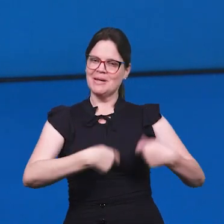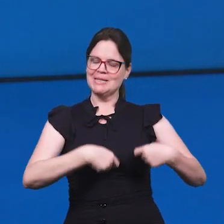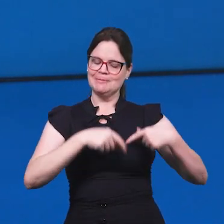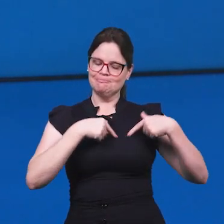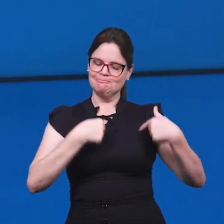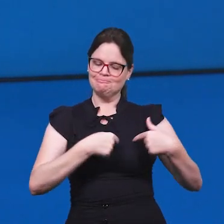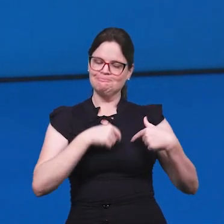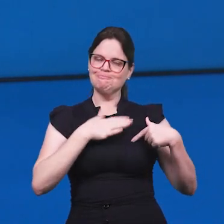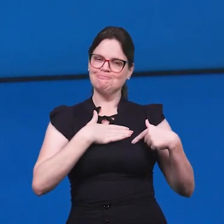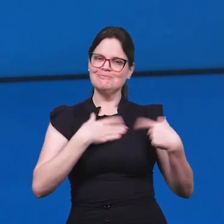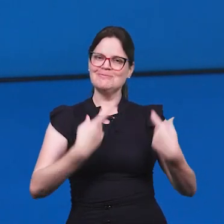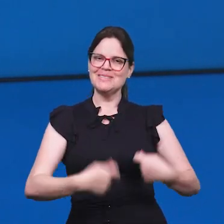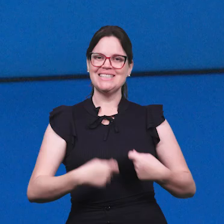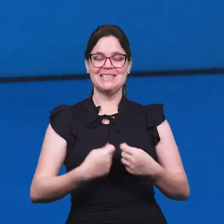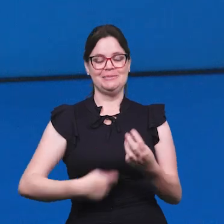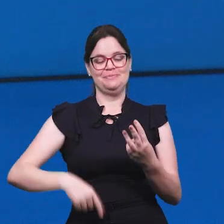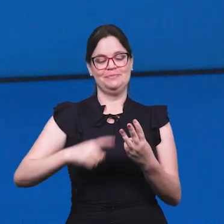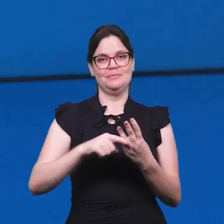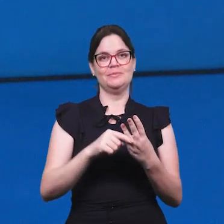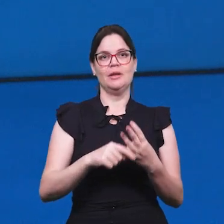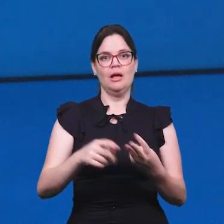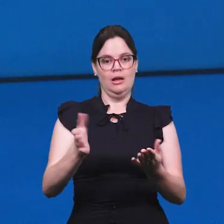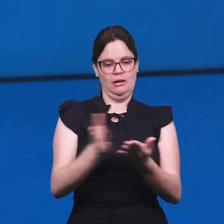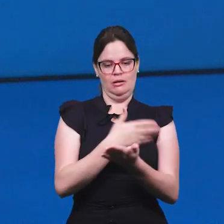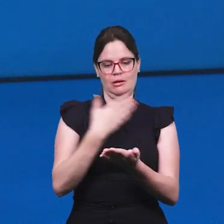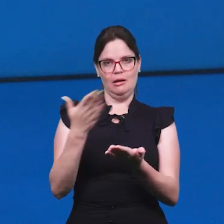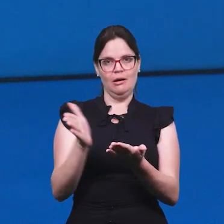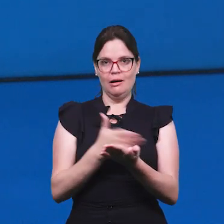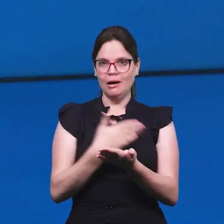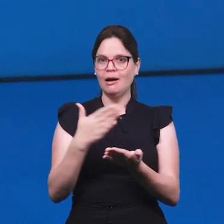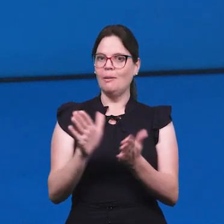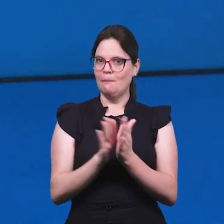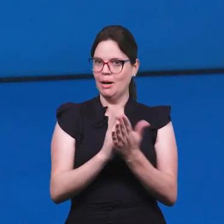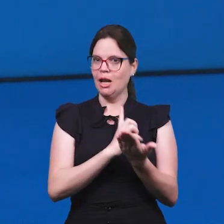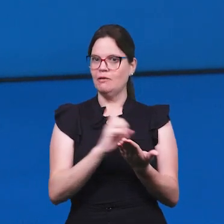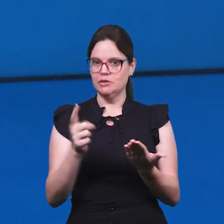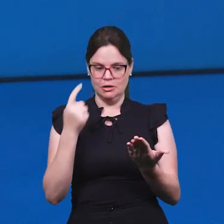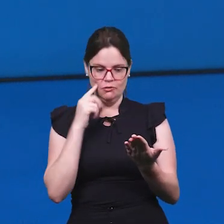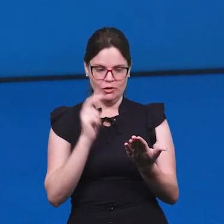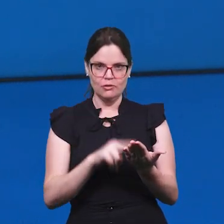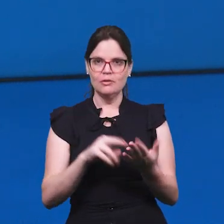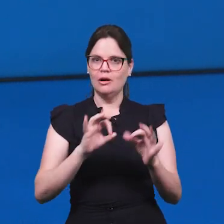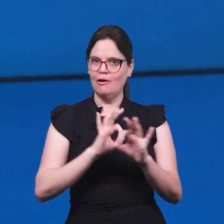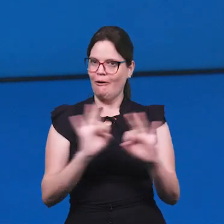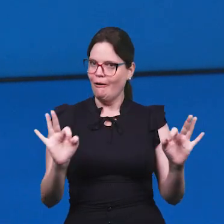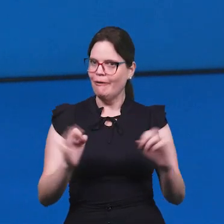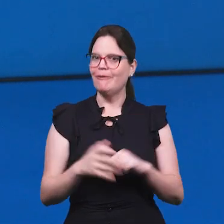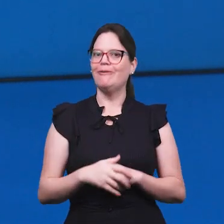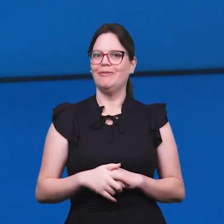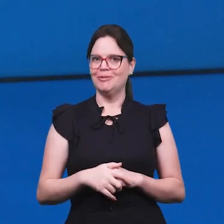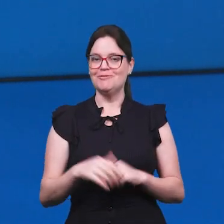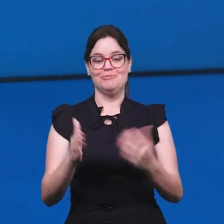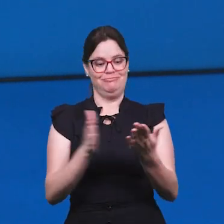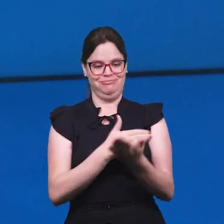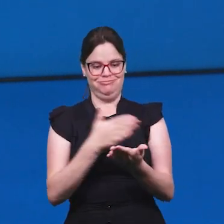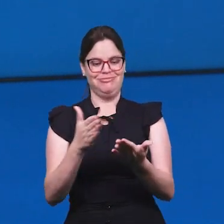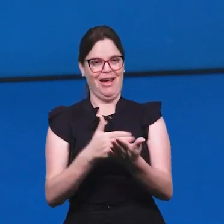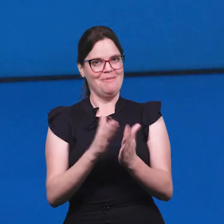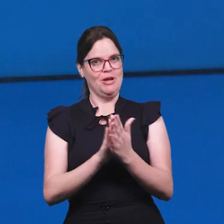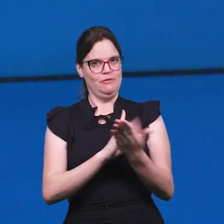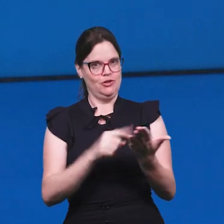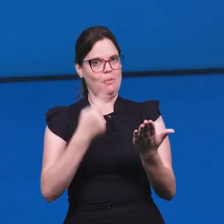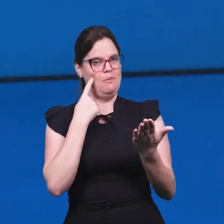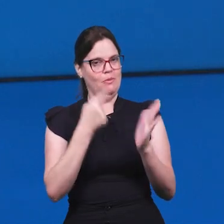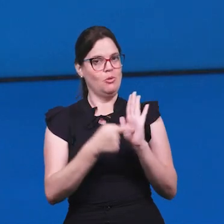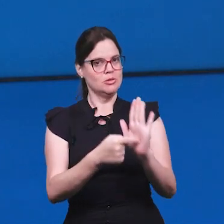isso, e terminando, né? Folheando a Bíblia, para conferir aí a sua resposta. Que boa é você folhear aí a Bíblia para conferir a